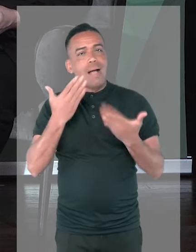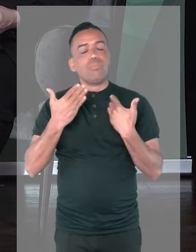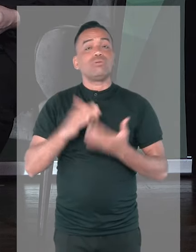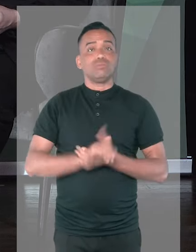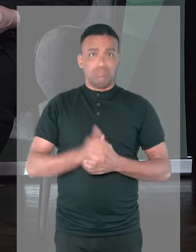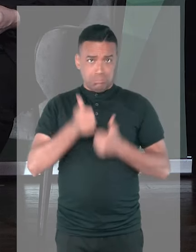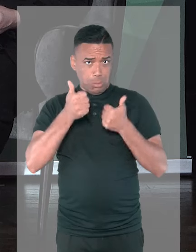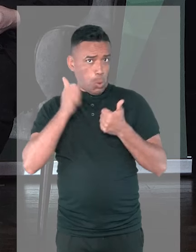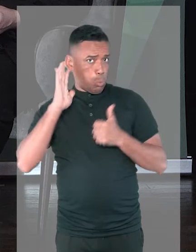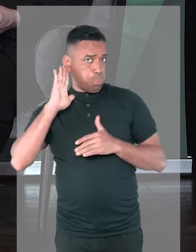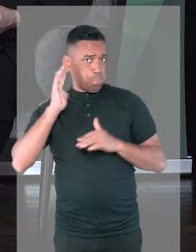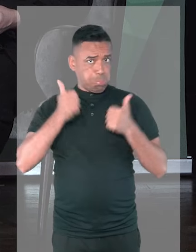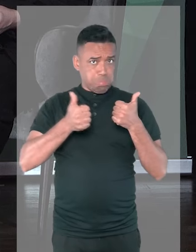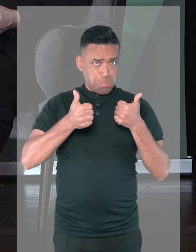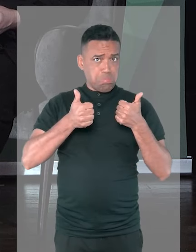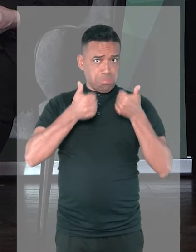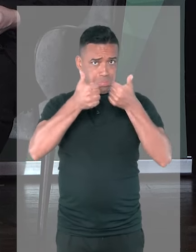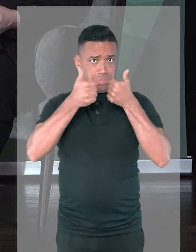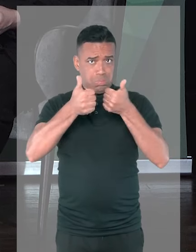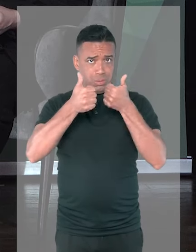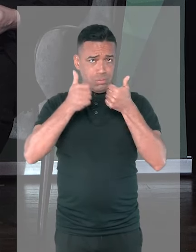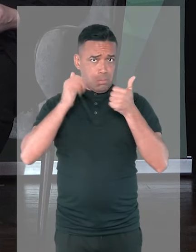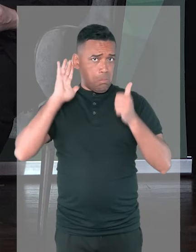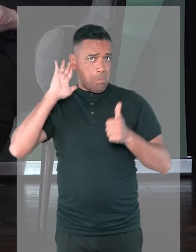tá alto? Tá baixo, tá alto?